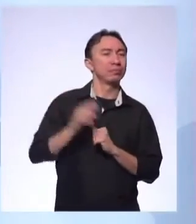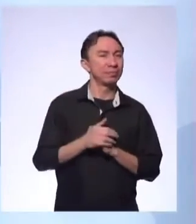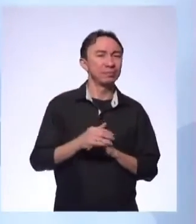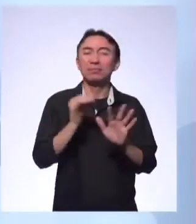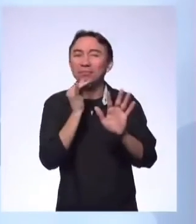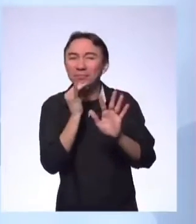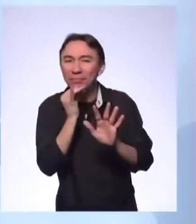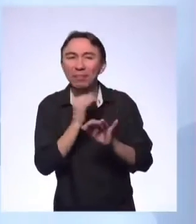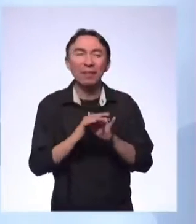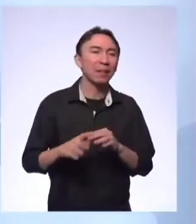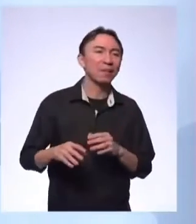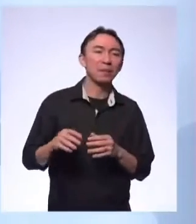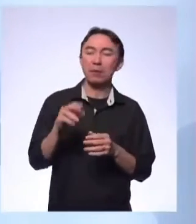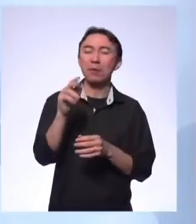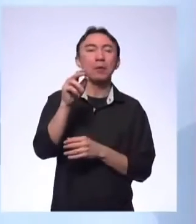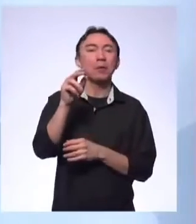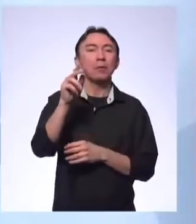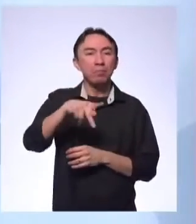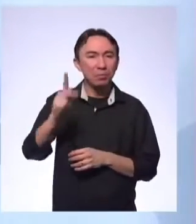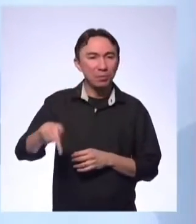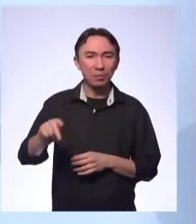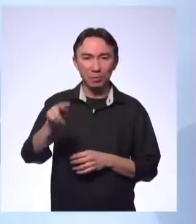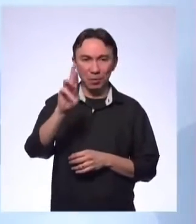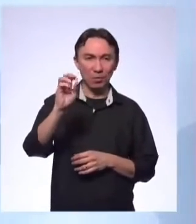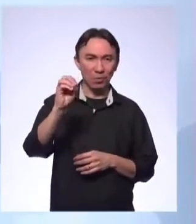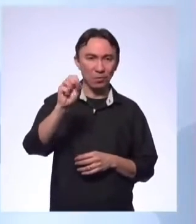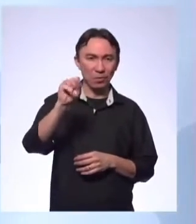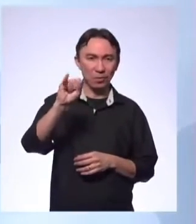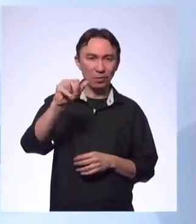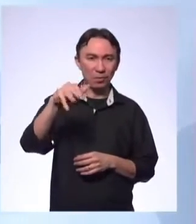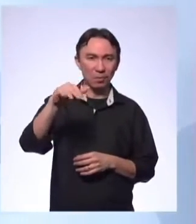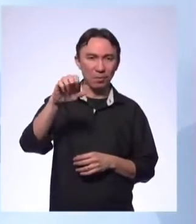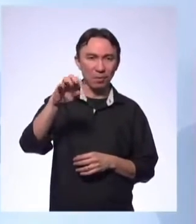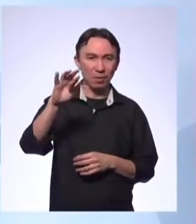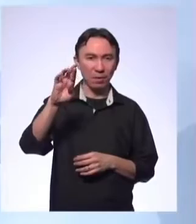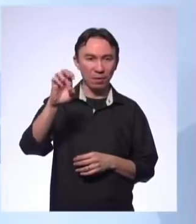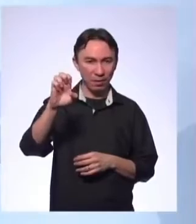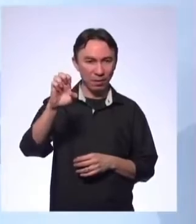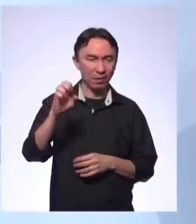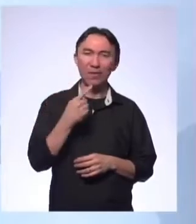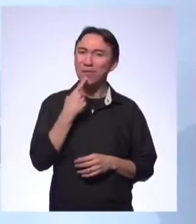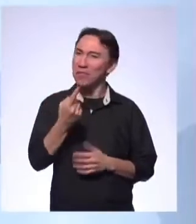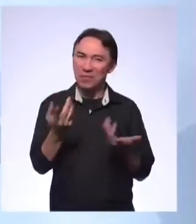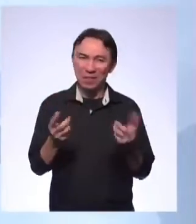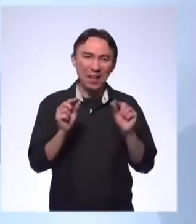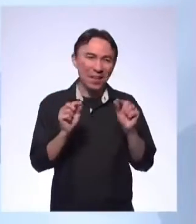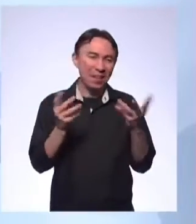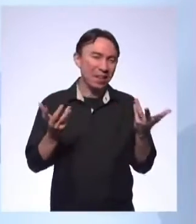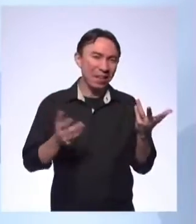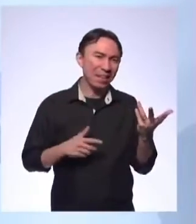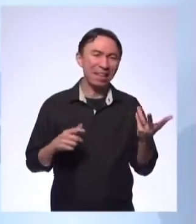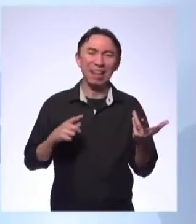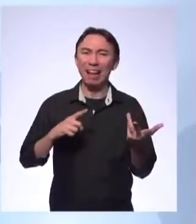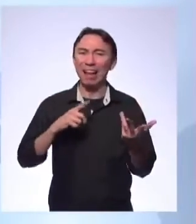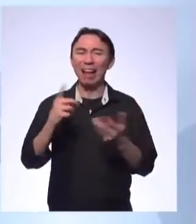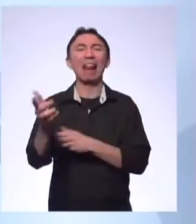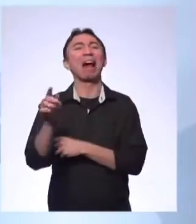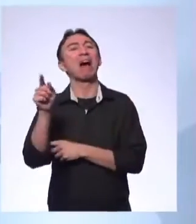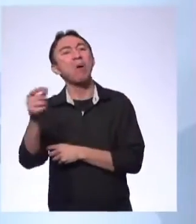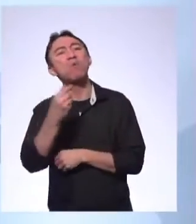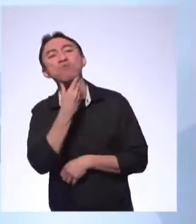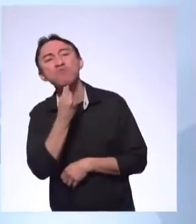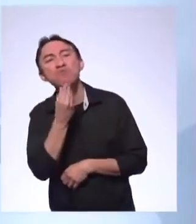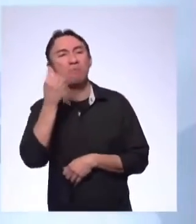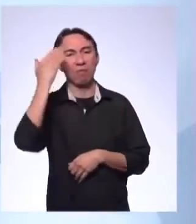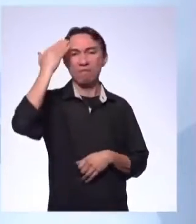acabou de ler ela colocou lá apontou ahi valor ela colocou sobre a afetividade que lá nos postulados de um rivalon